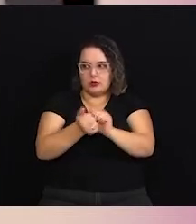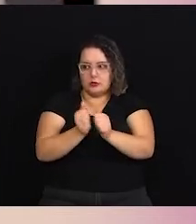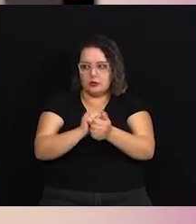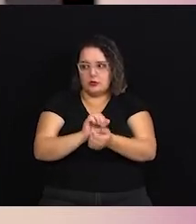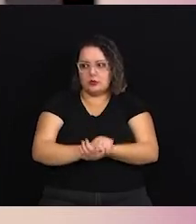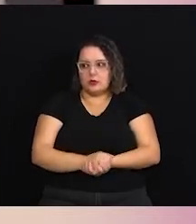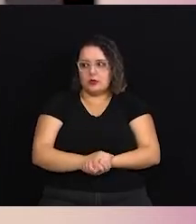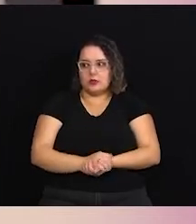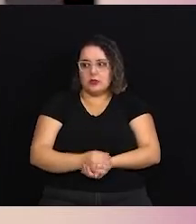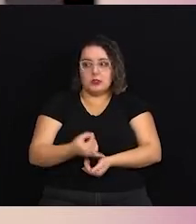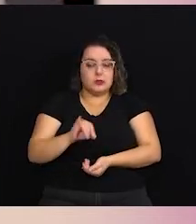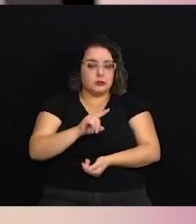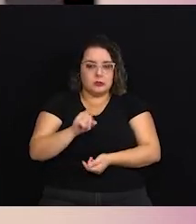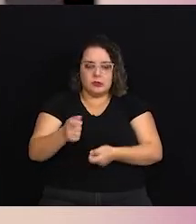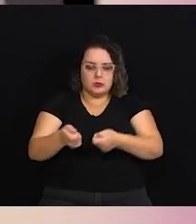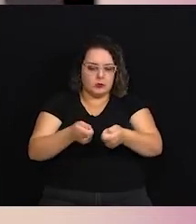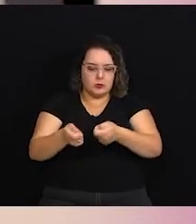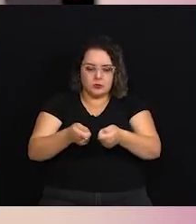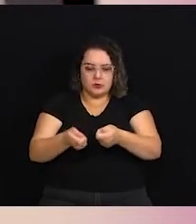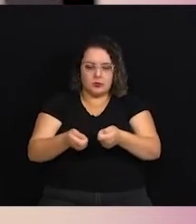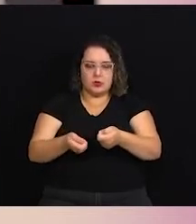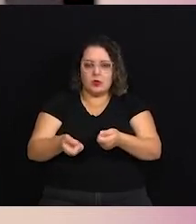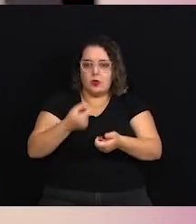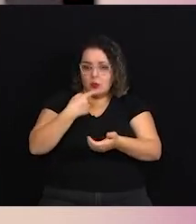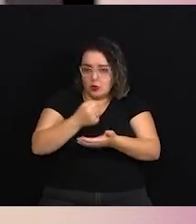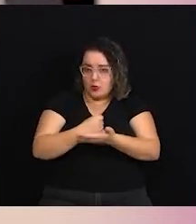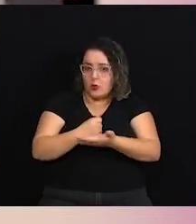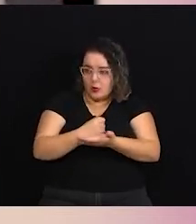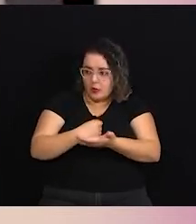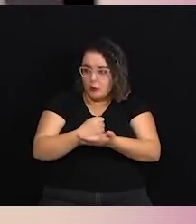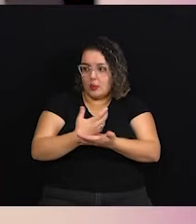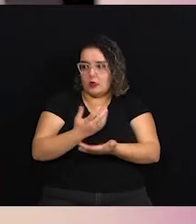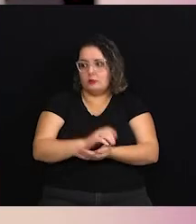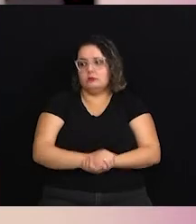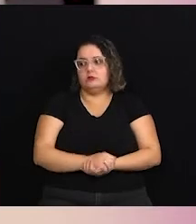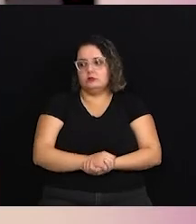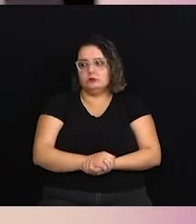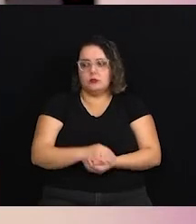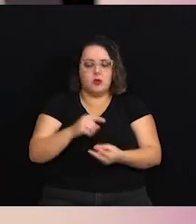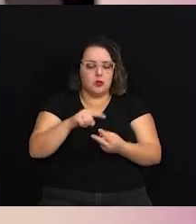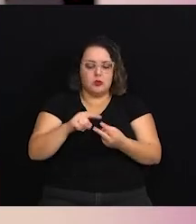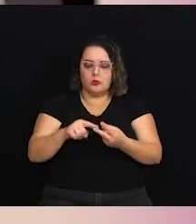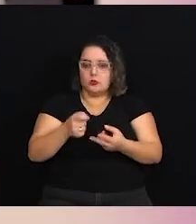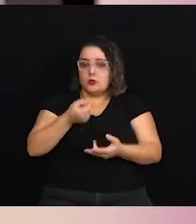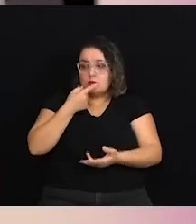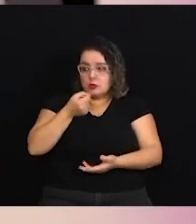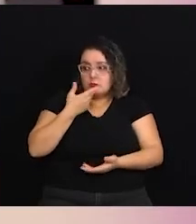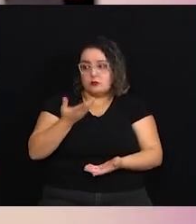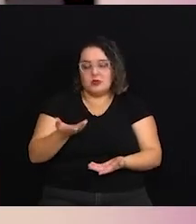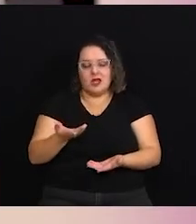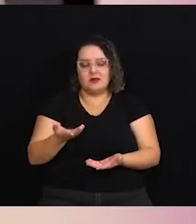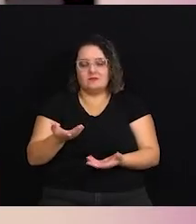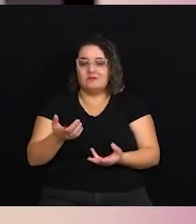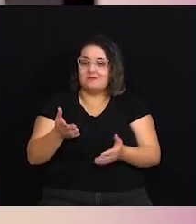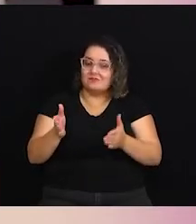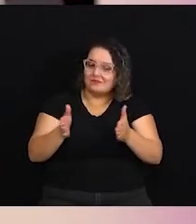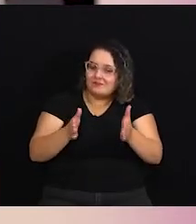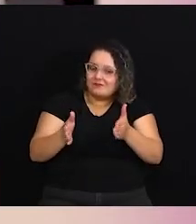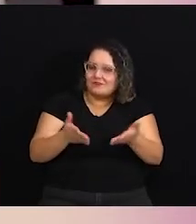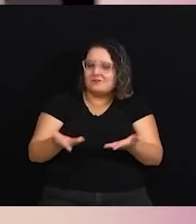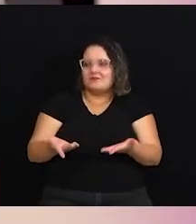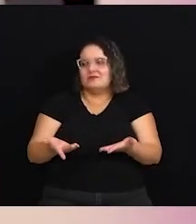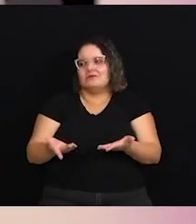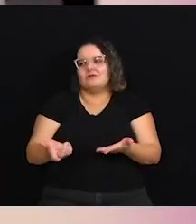se não controlar o remédio não é geralmente com 22 remédio aí já vai saber olhar esse é um